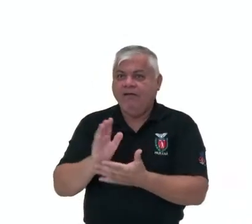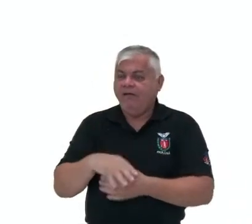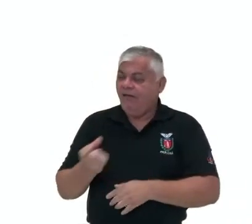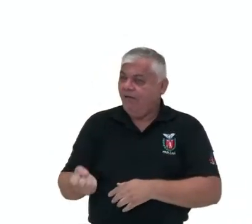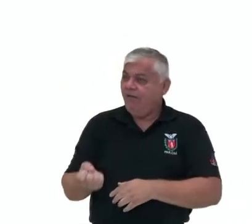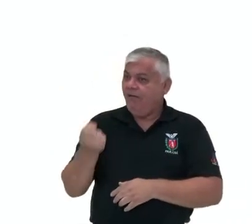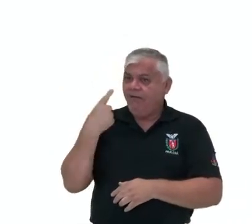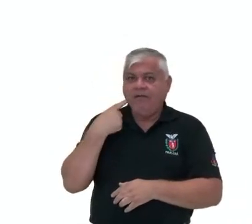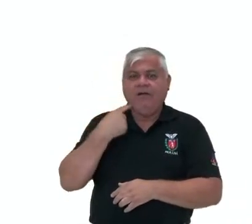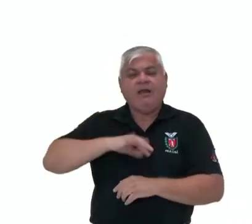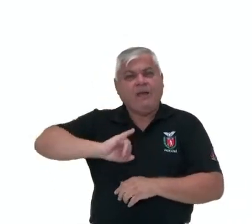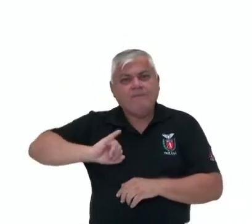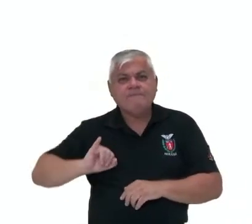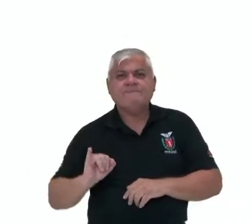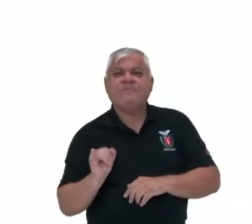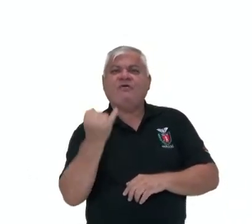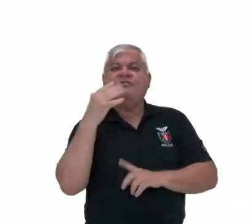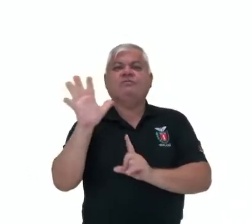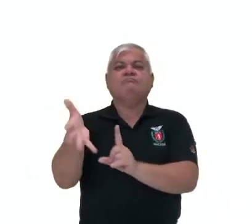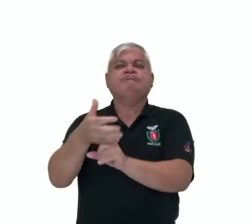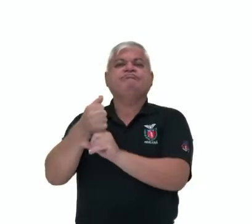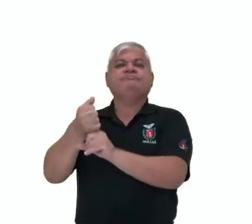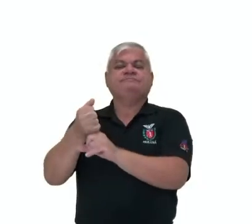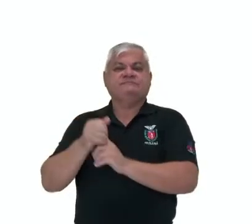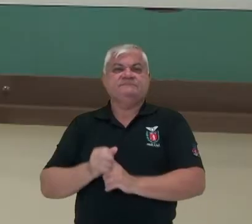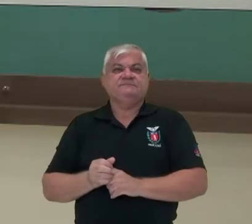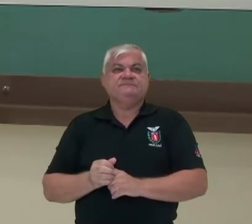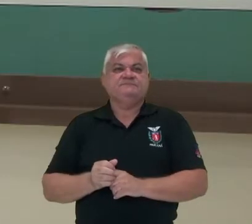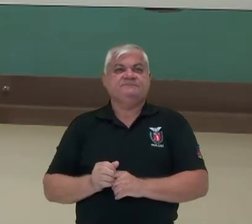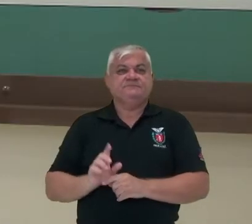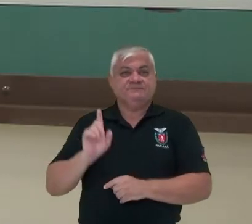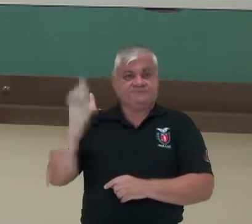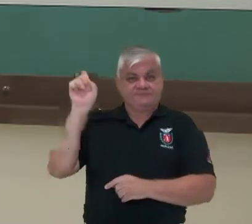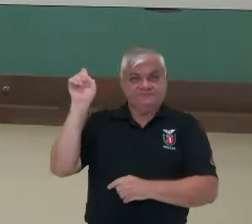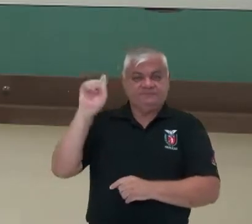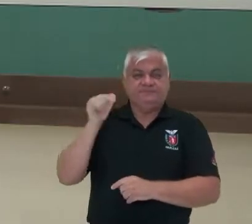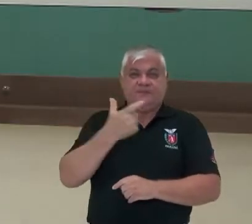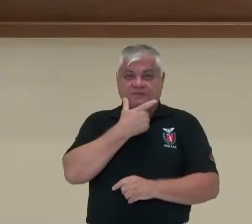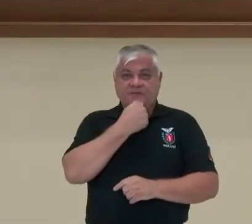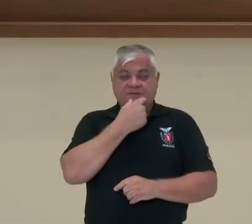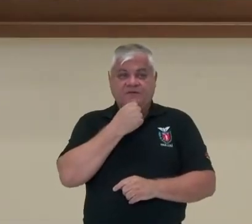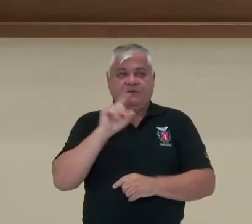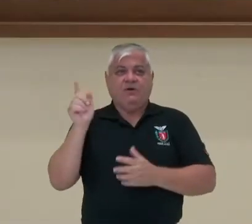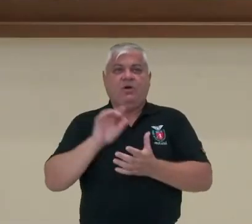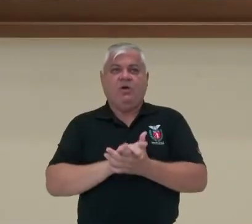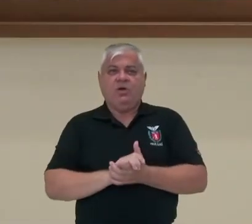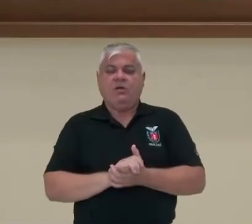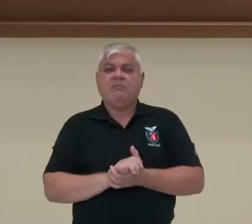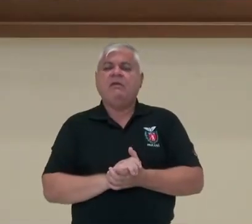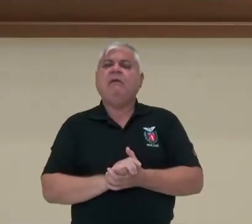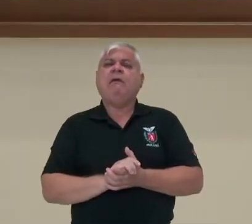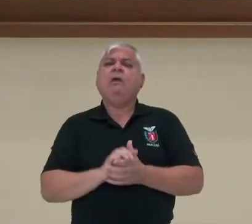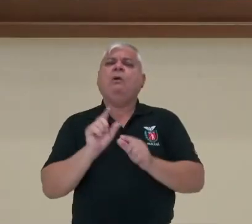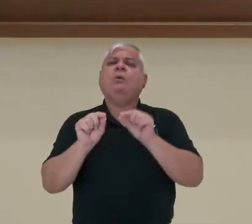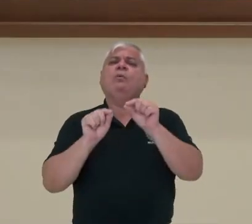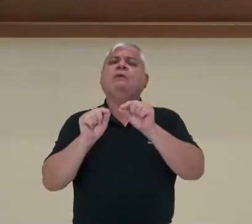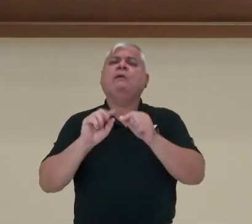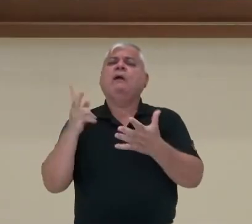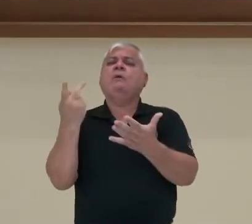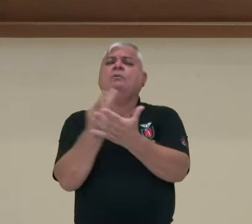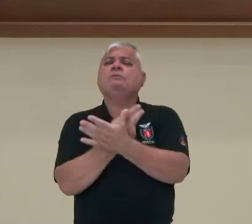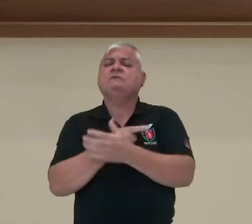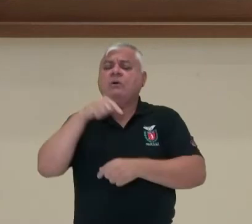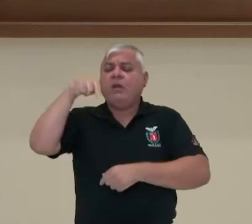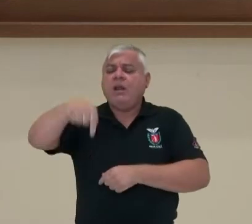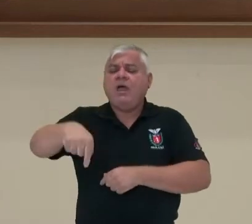e aproveitou-se disso para dominar esse povo. Aqui nós temos a imagem do Atahualpa. Mas o que, que estava acontecendo no